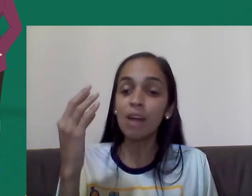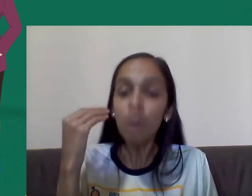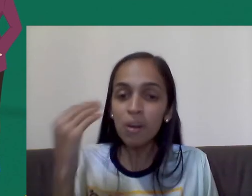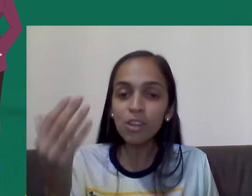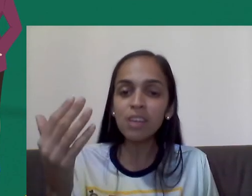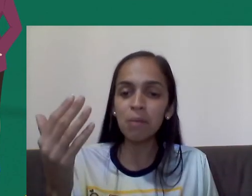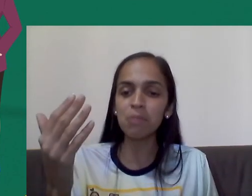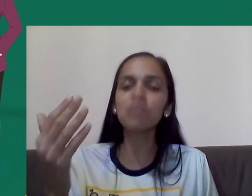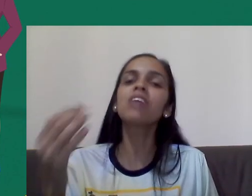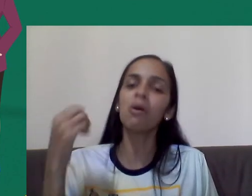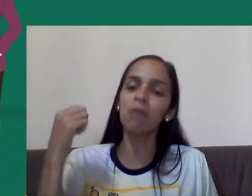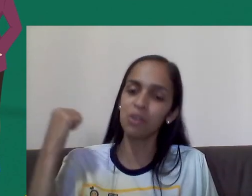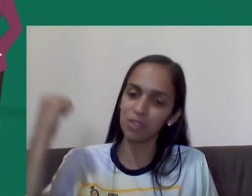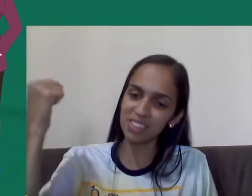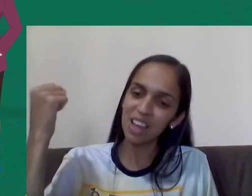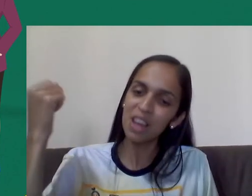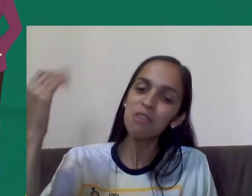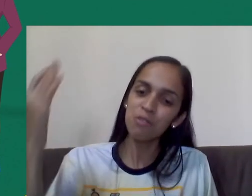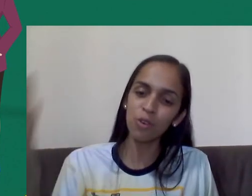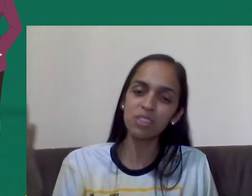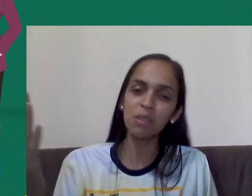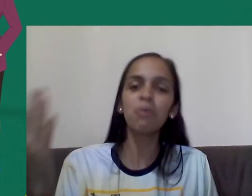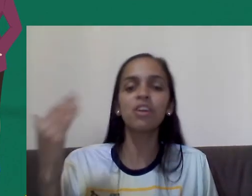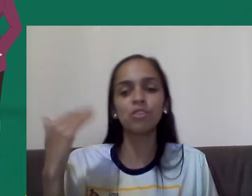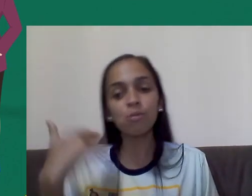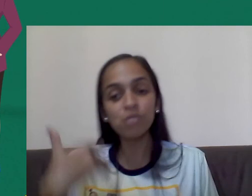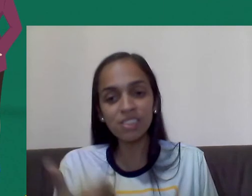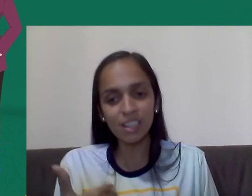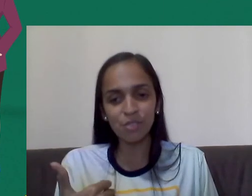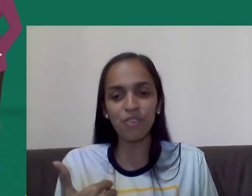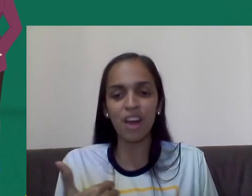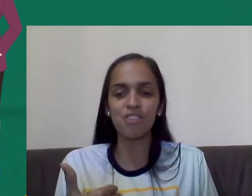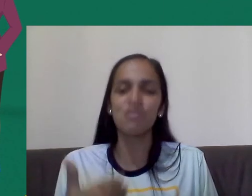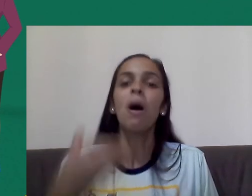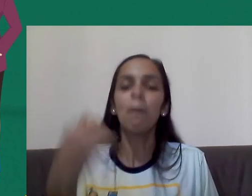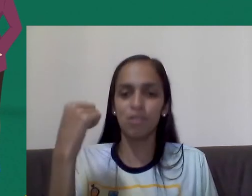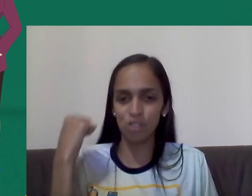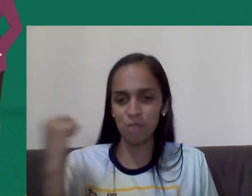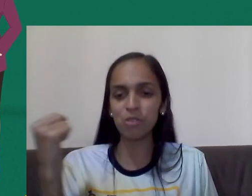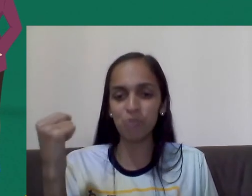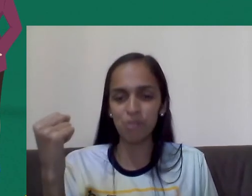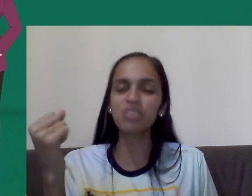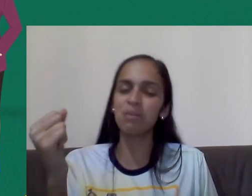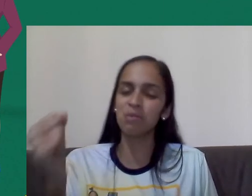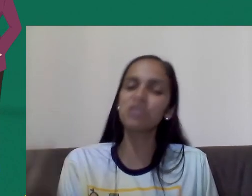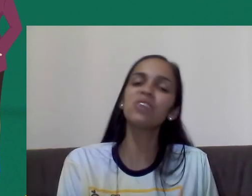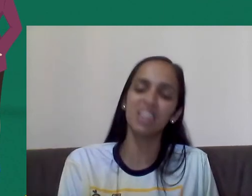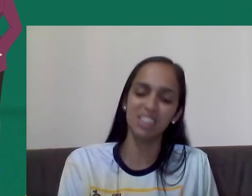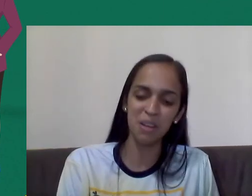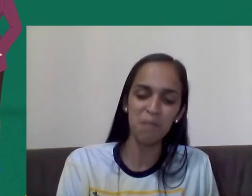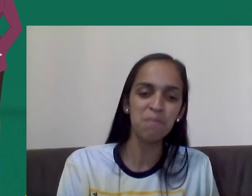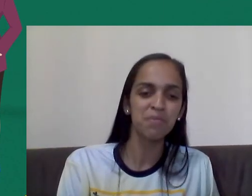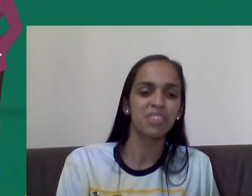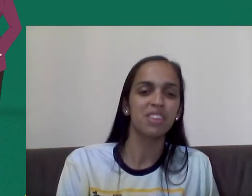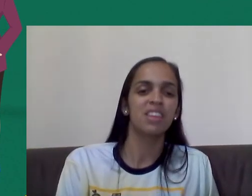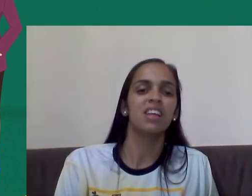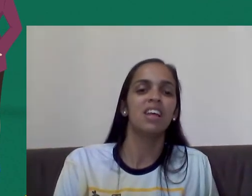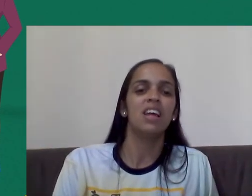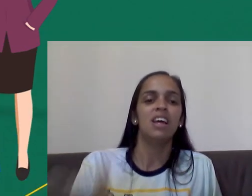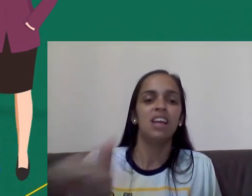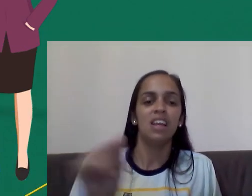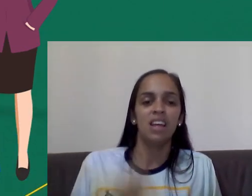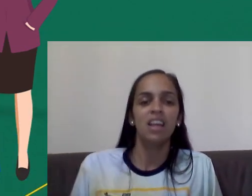da forma que nós sabemos lutar com a nossa força, porque nós somos um sexo frágil, mas nós temos uma força muito grande.